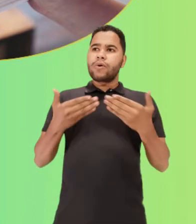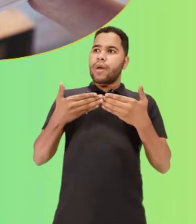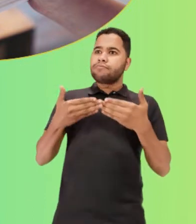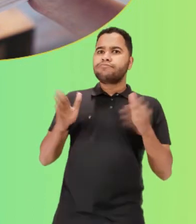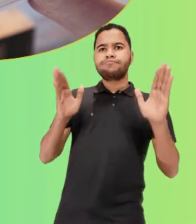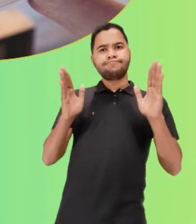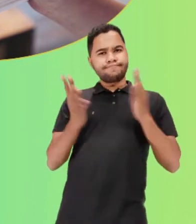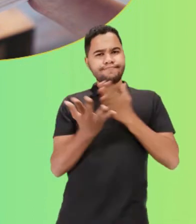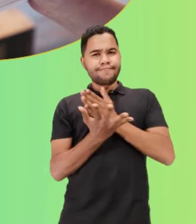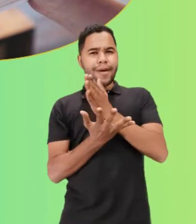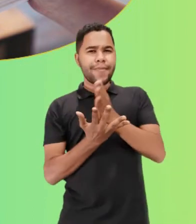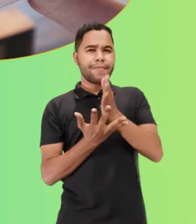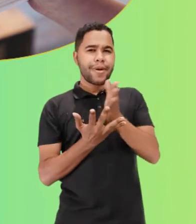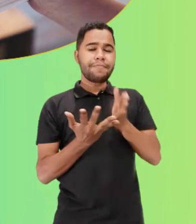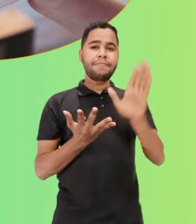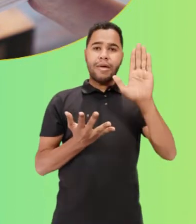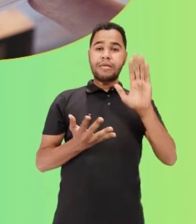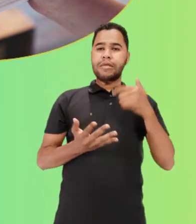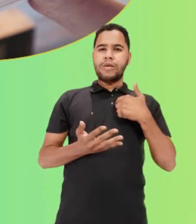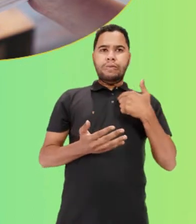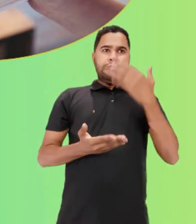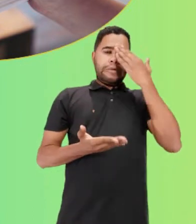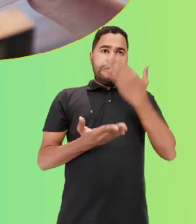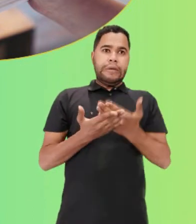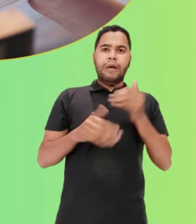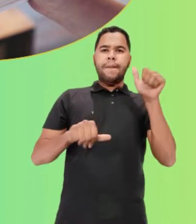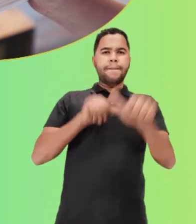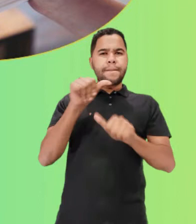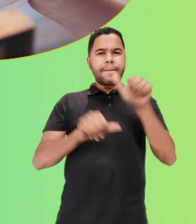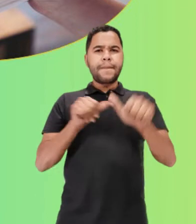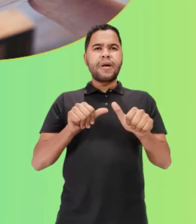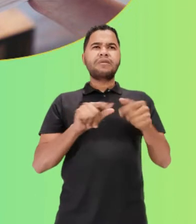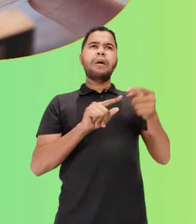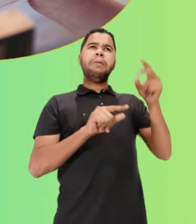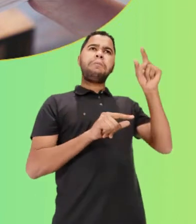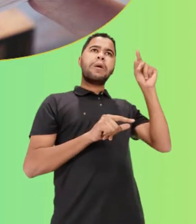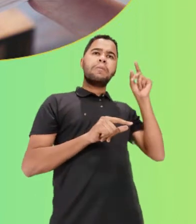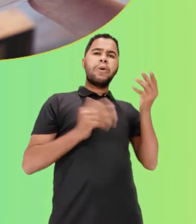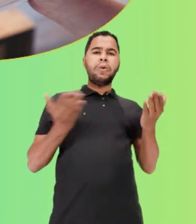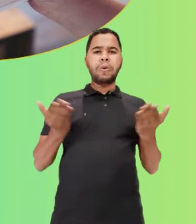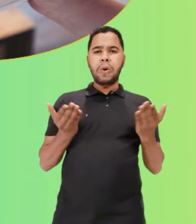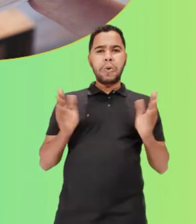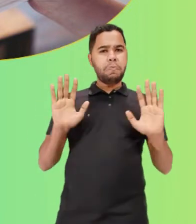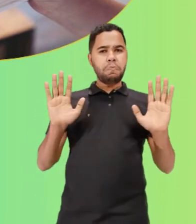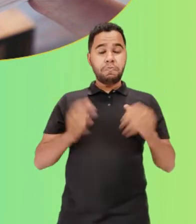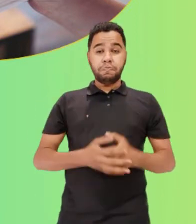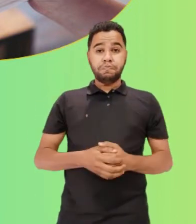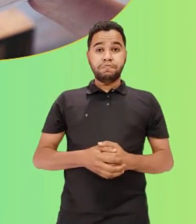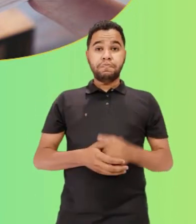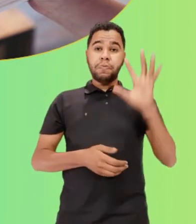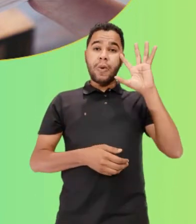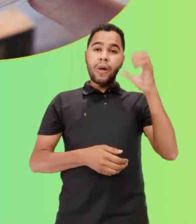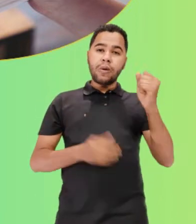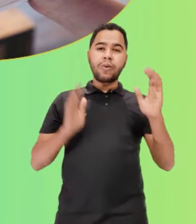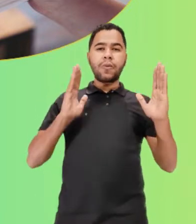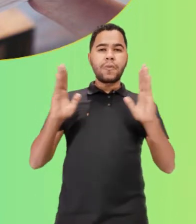abertura muito maior, sabe? E eu não acredito que haja tanta mudança dos jovens de antigamente com os jovens de hoje, não. Acho